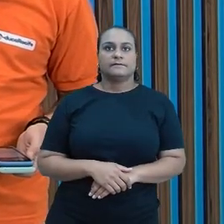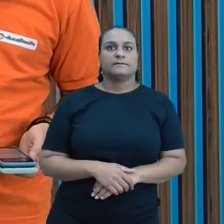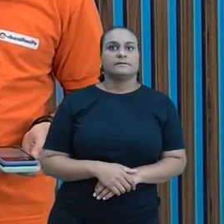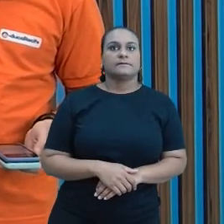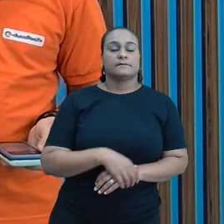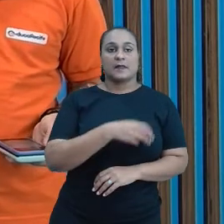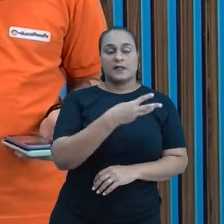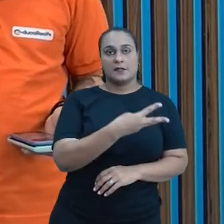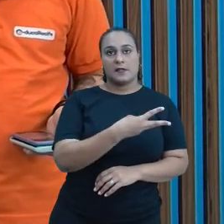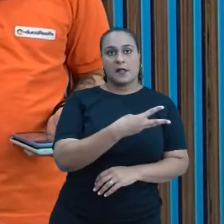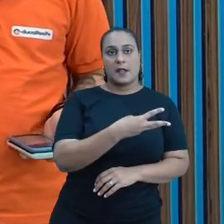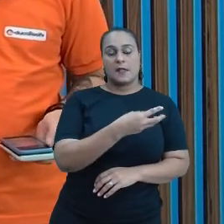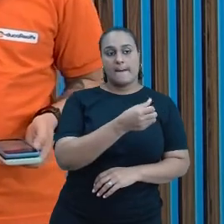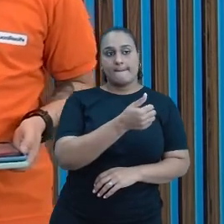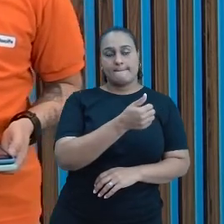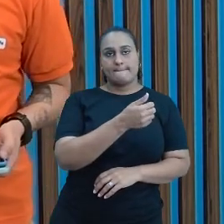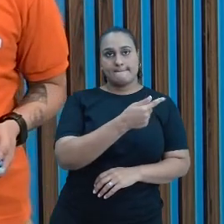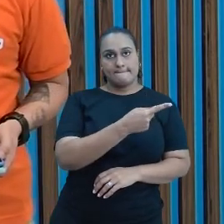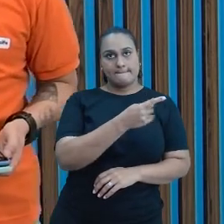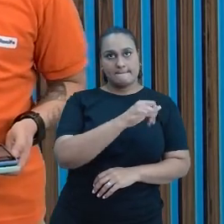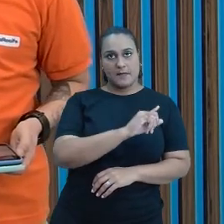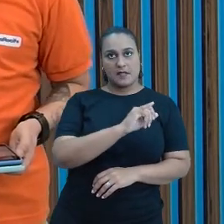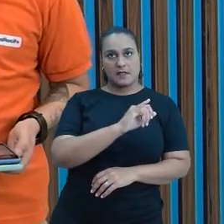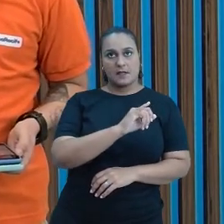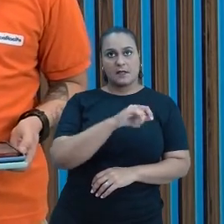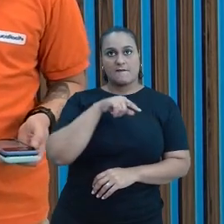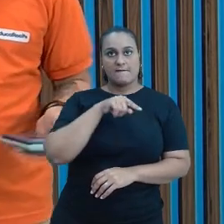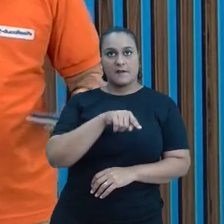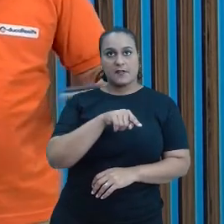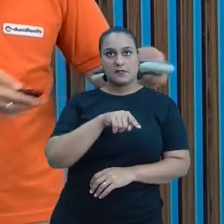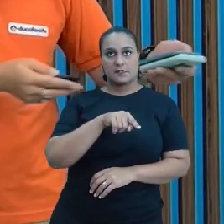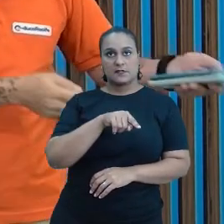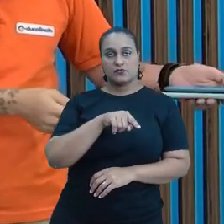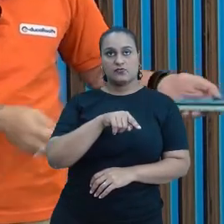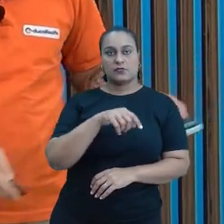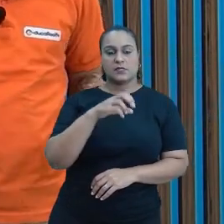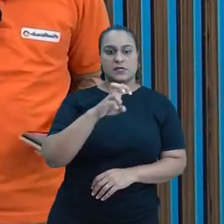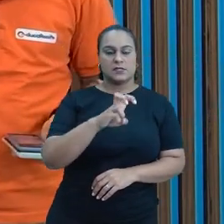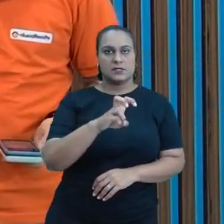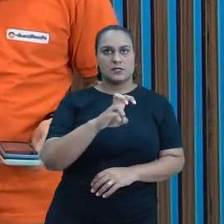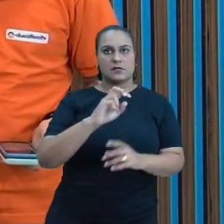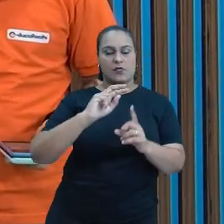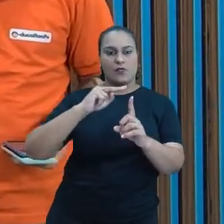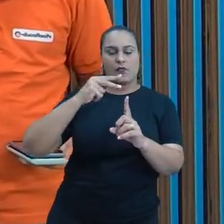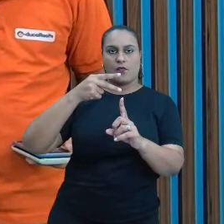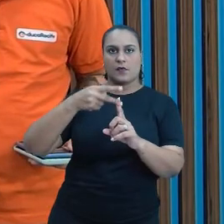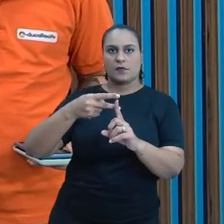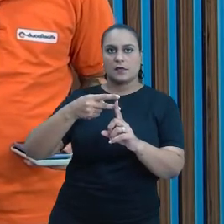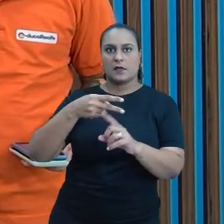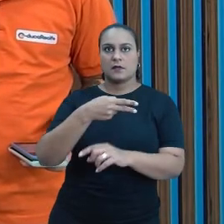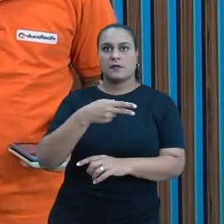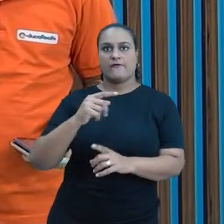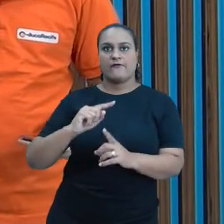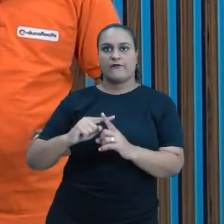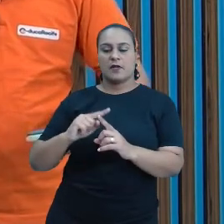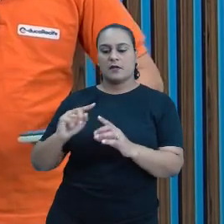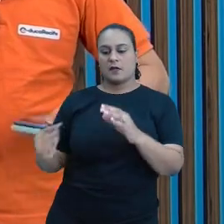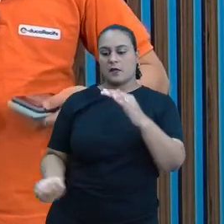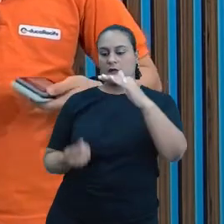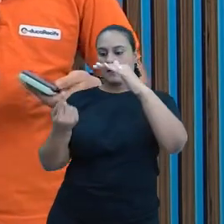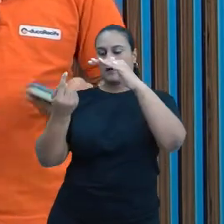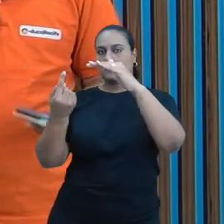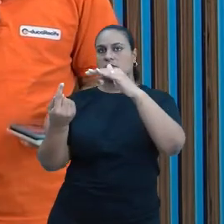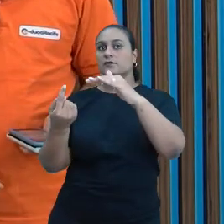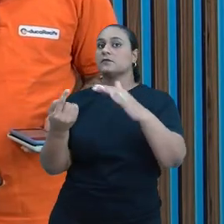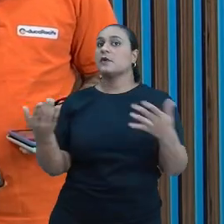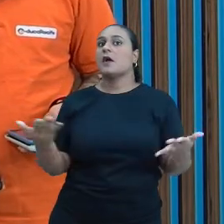ao quadrado vezes a altura. Então, isso daqui é todo o raciocínio que a gente está construindo desde o início da aula, tá certo? O que a gente